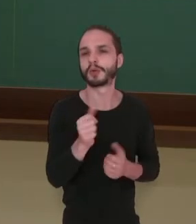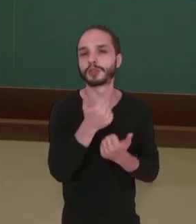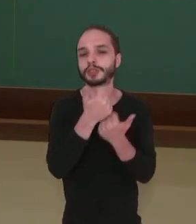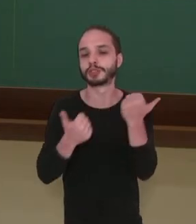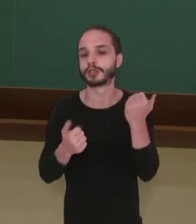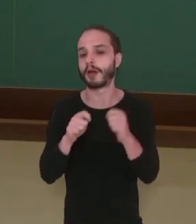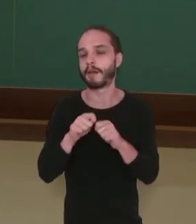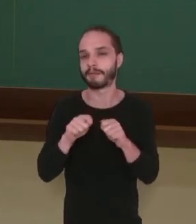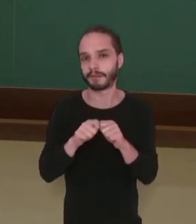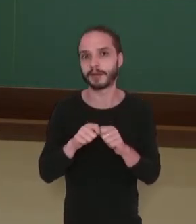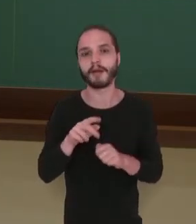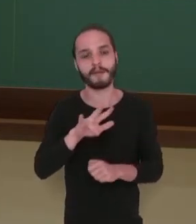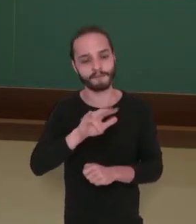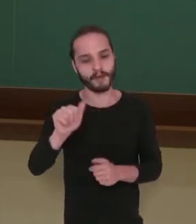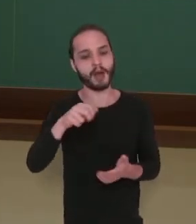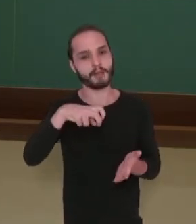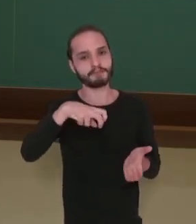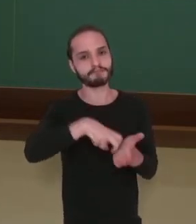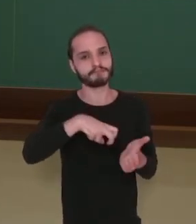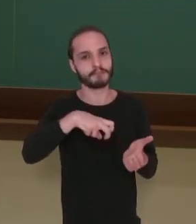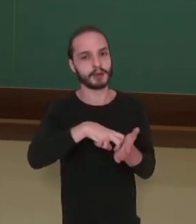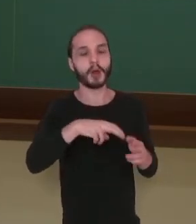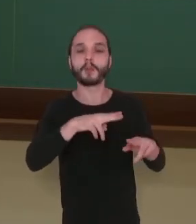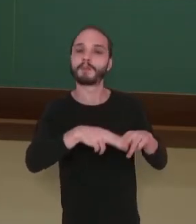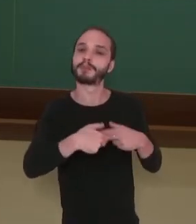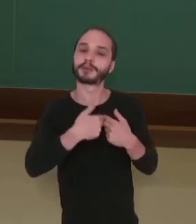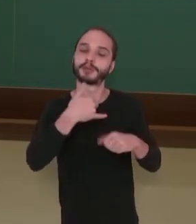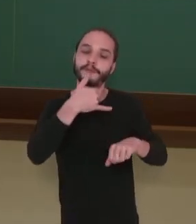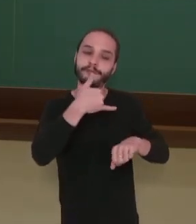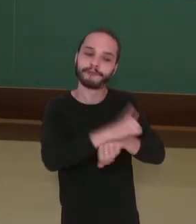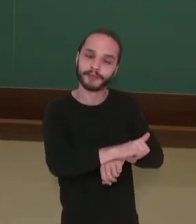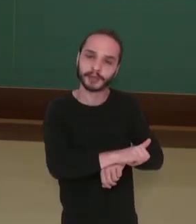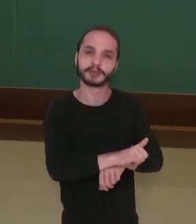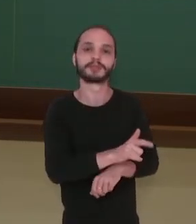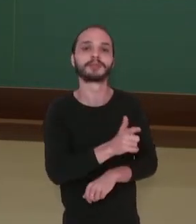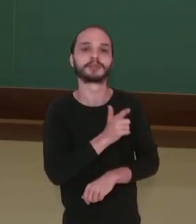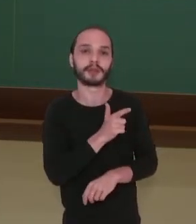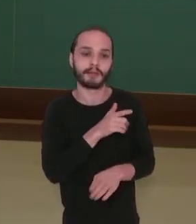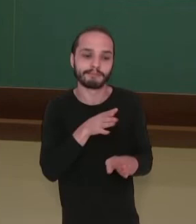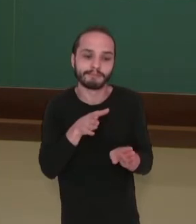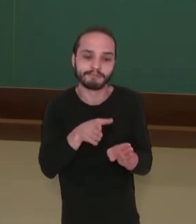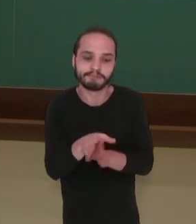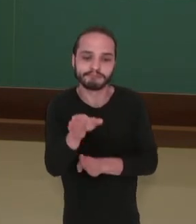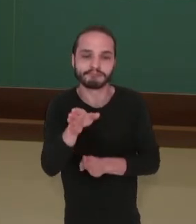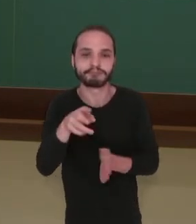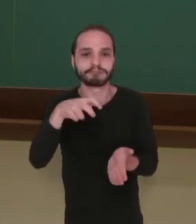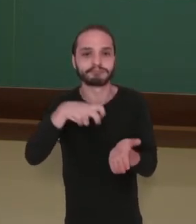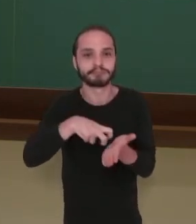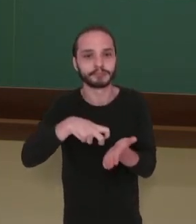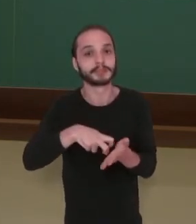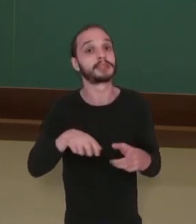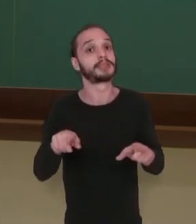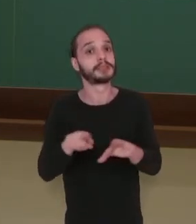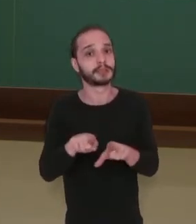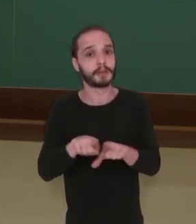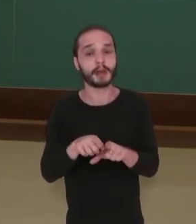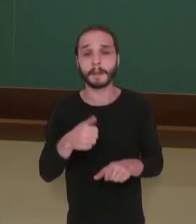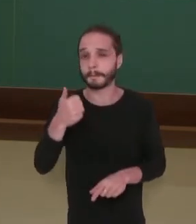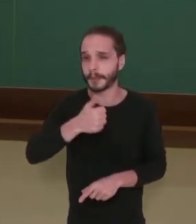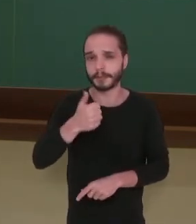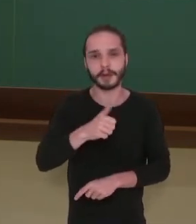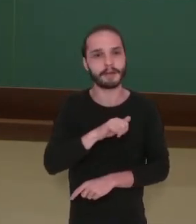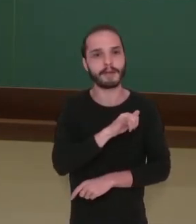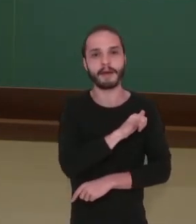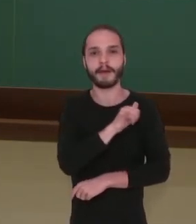fazer? Eles vão ser punidos por se ausentarem, eles vão sofrer aí uma sanção disciplinar e a primeira coisa que ele vai fazer é informar os pais